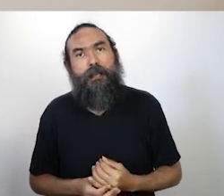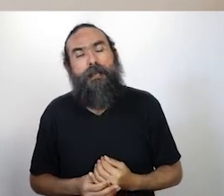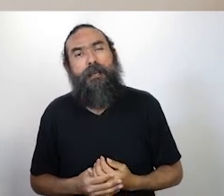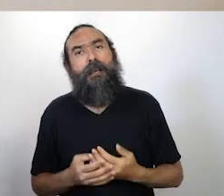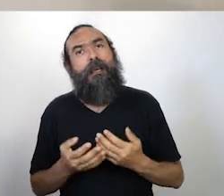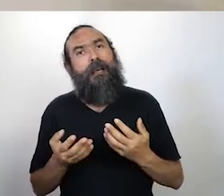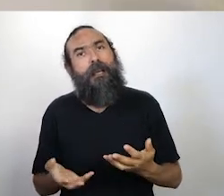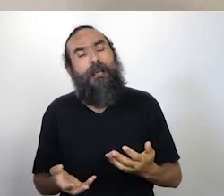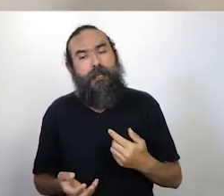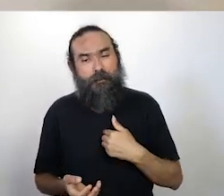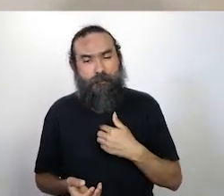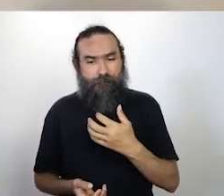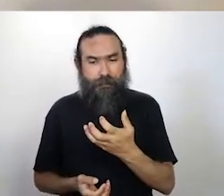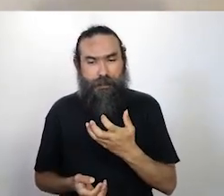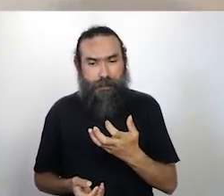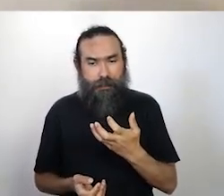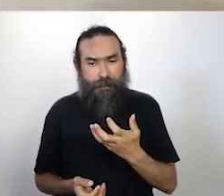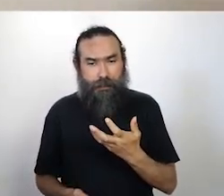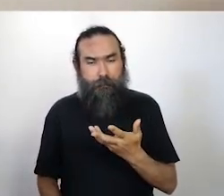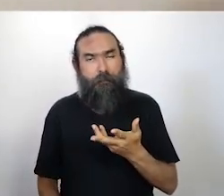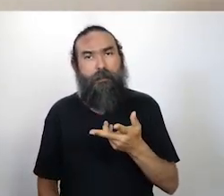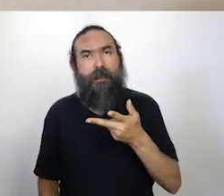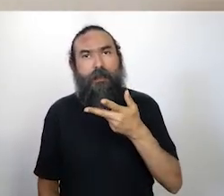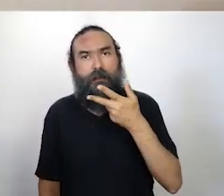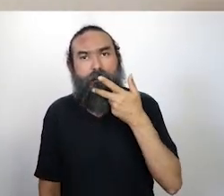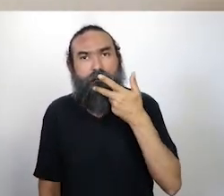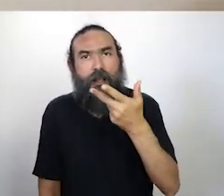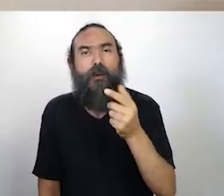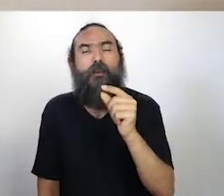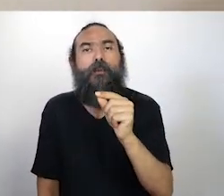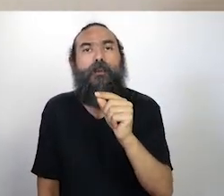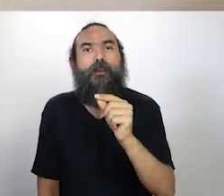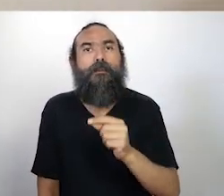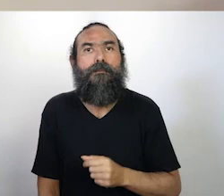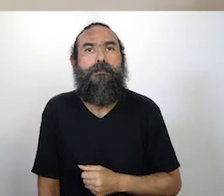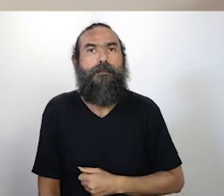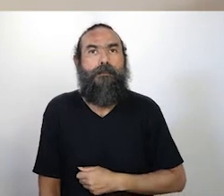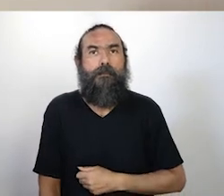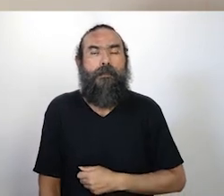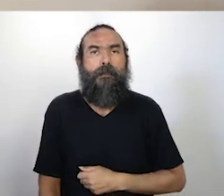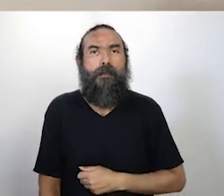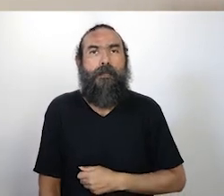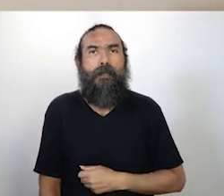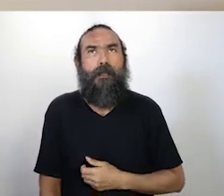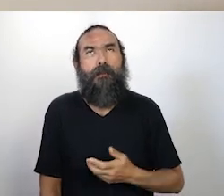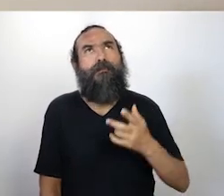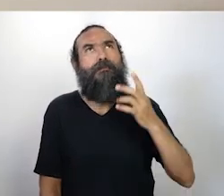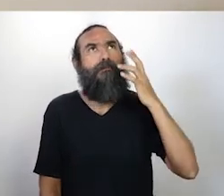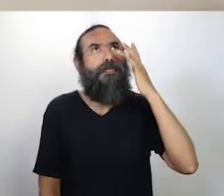E aí, eu queria, eu acho que falar o seguinte, né?